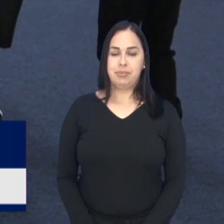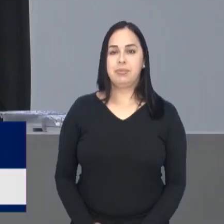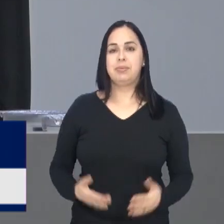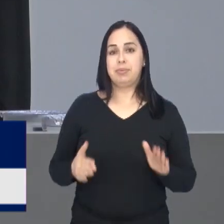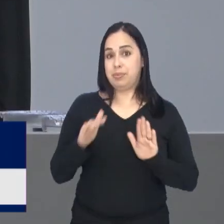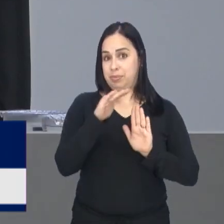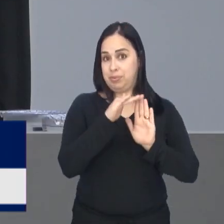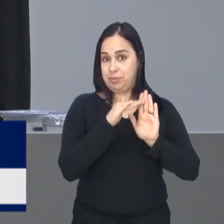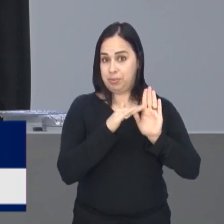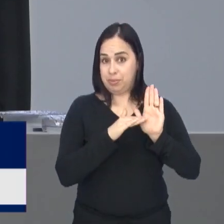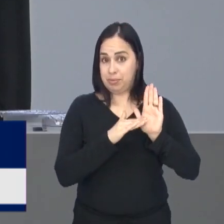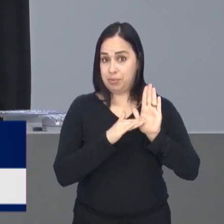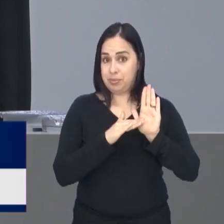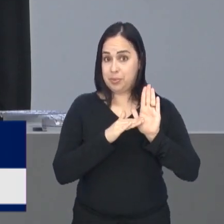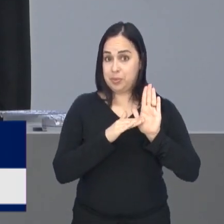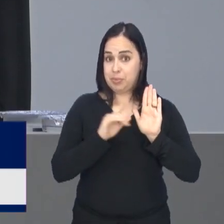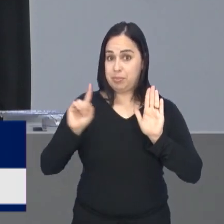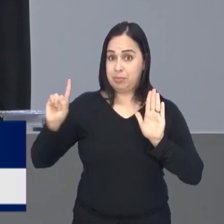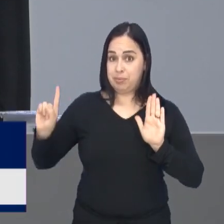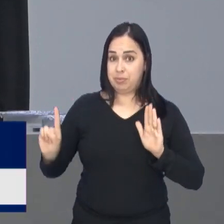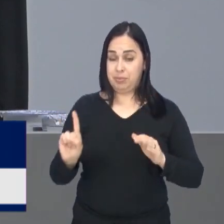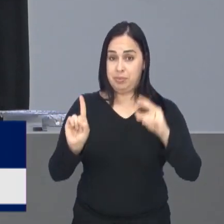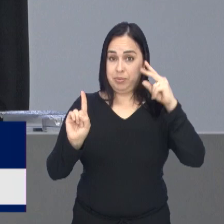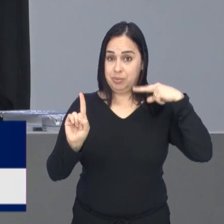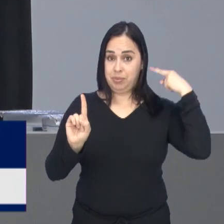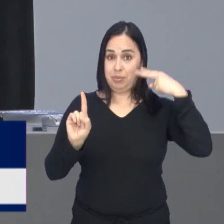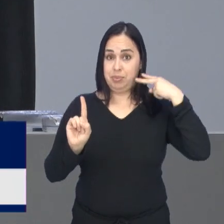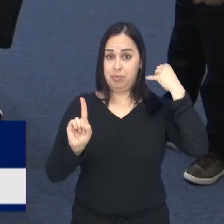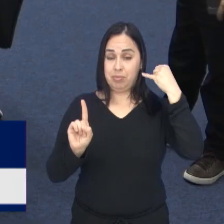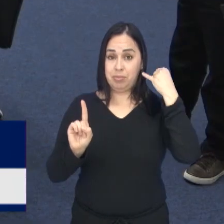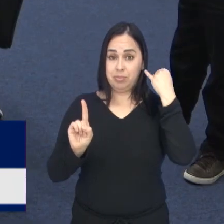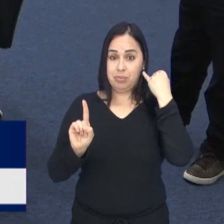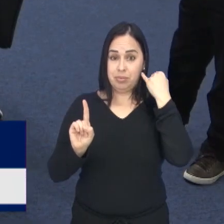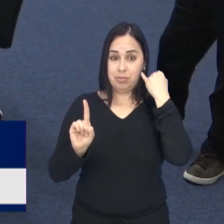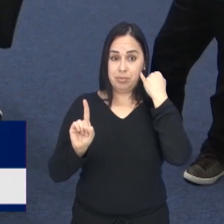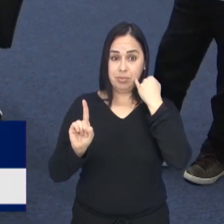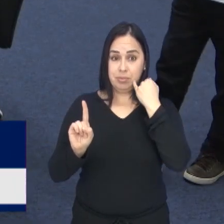Questão de ordem, o vereador José Luiz Nunes.